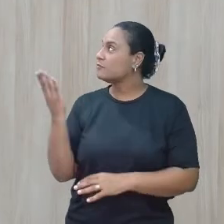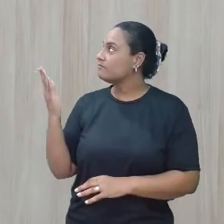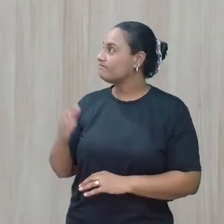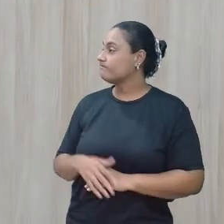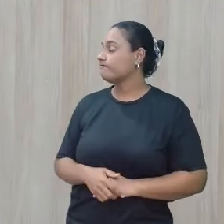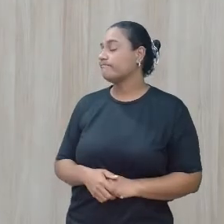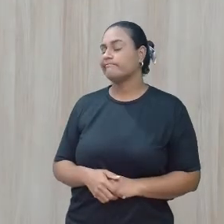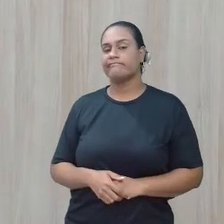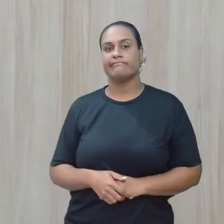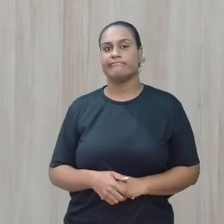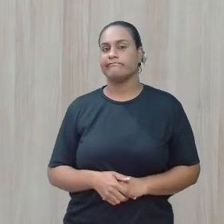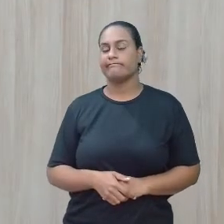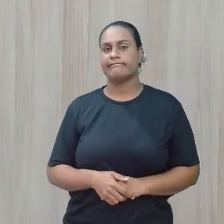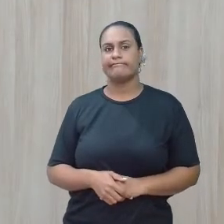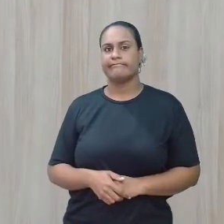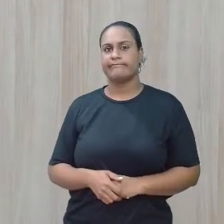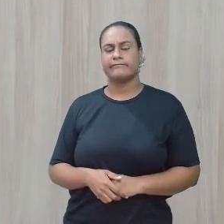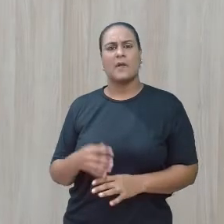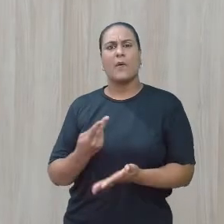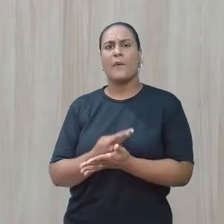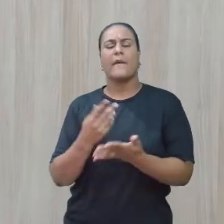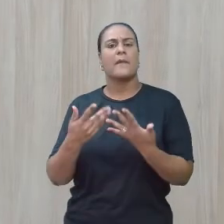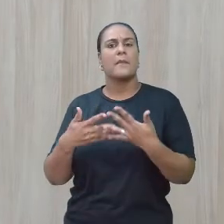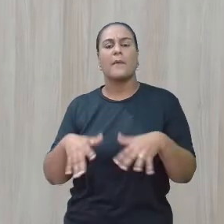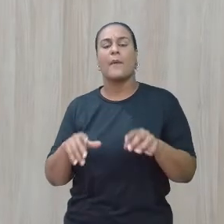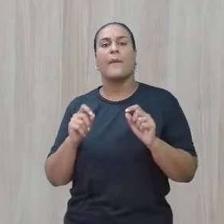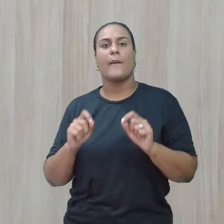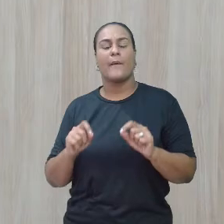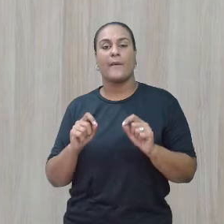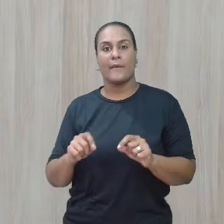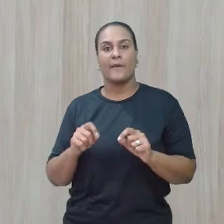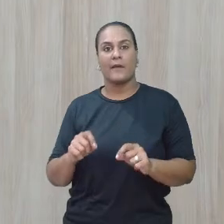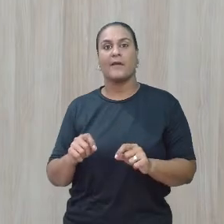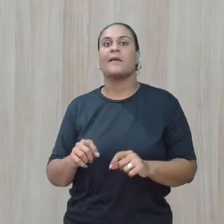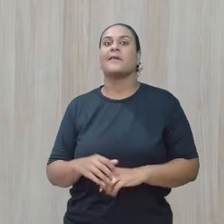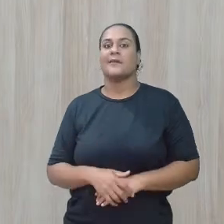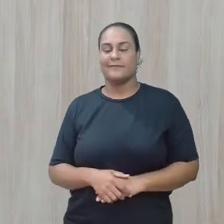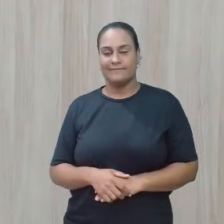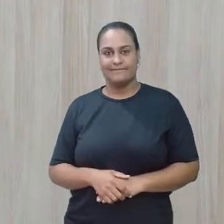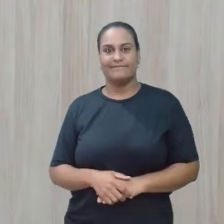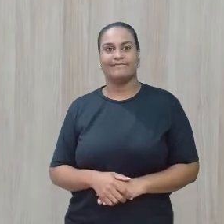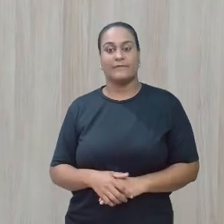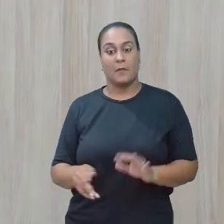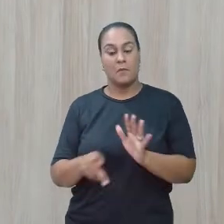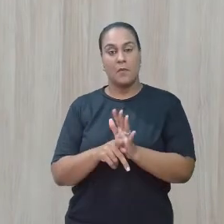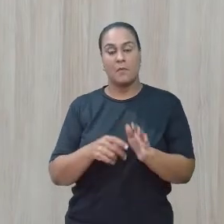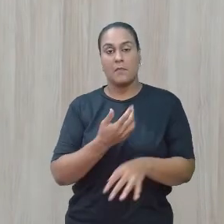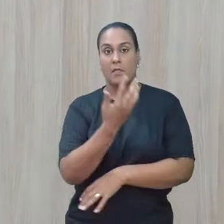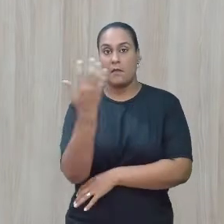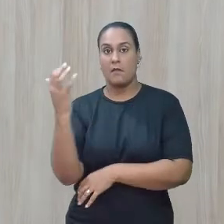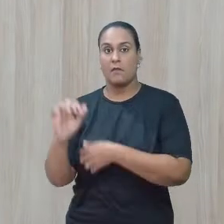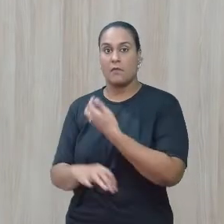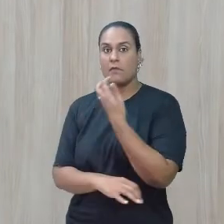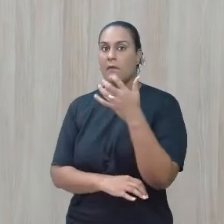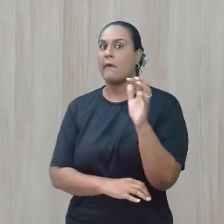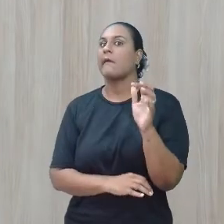que são esses fenômenos, né, esses fenômenos da natureza, naturais que a gente fala e que